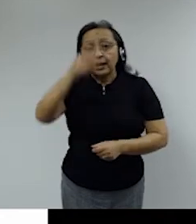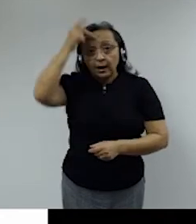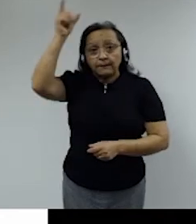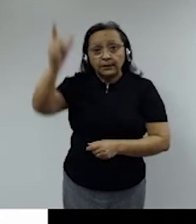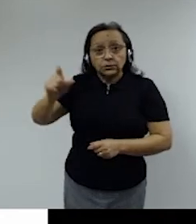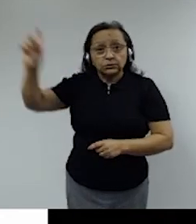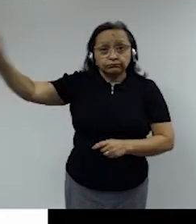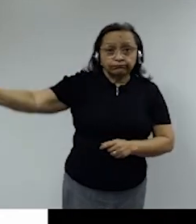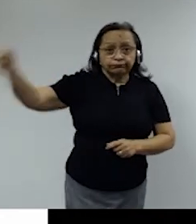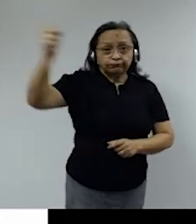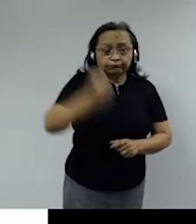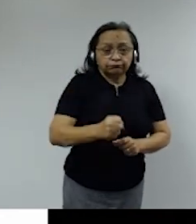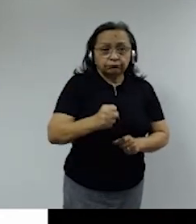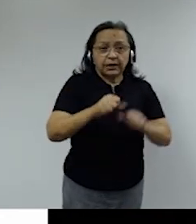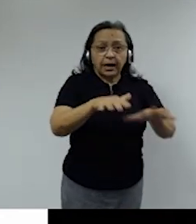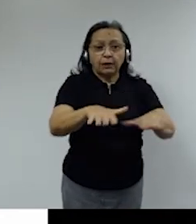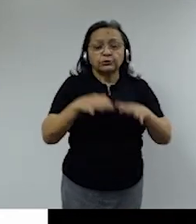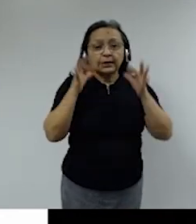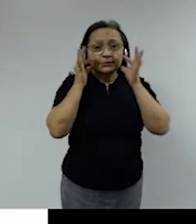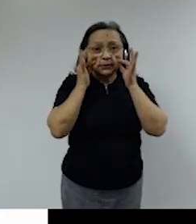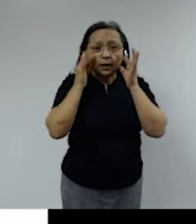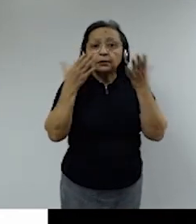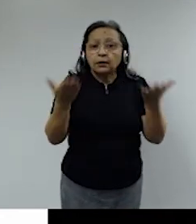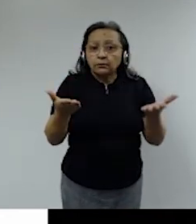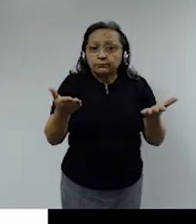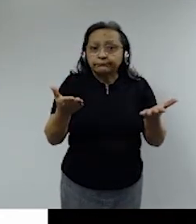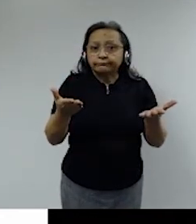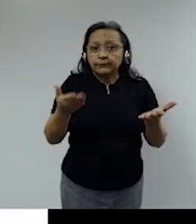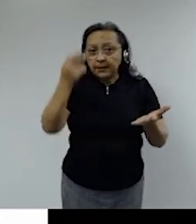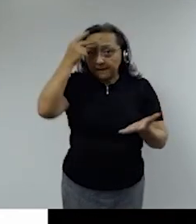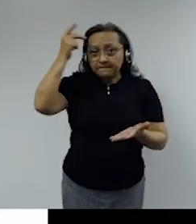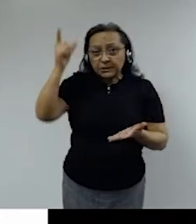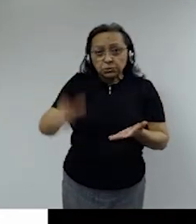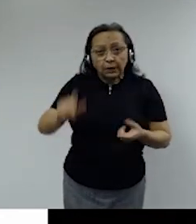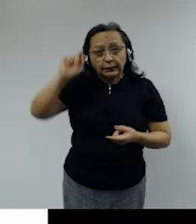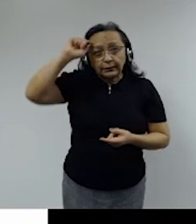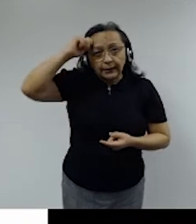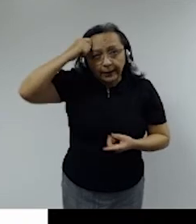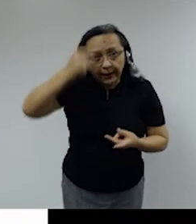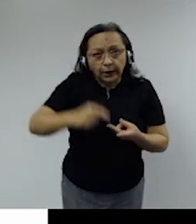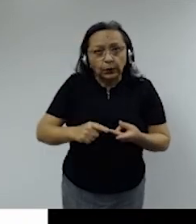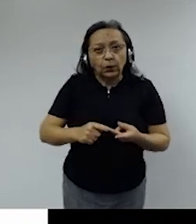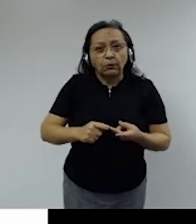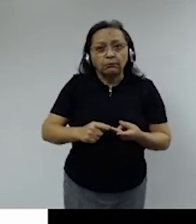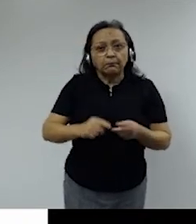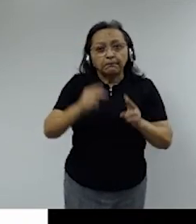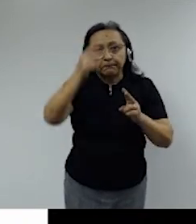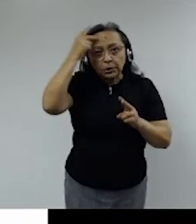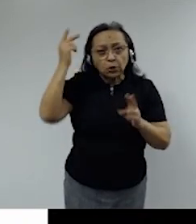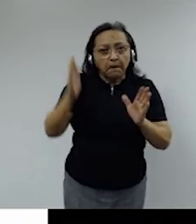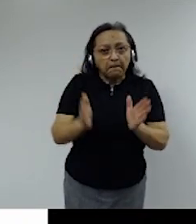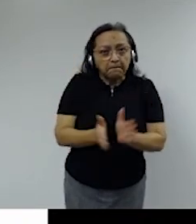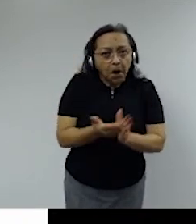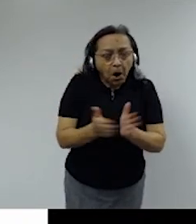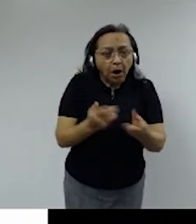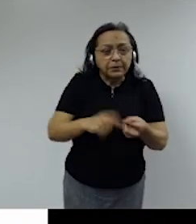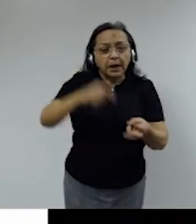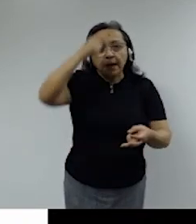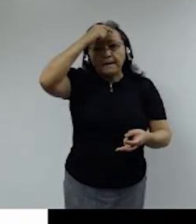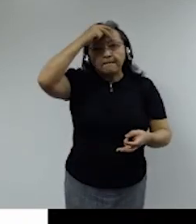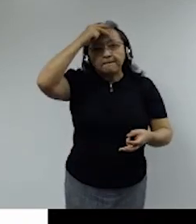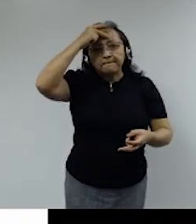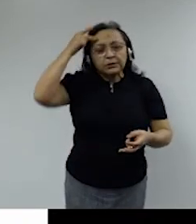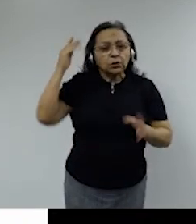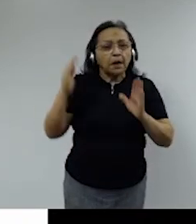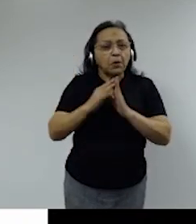agências de custódia? São as pessoas negras, as pessoas que moram nas periferias e que são elas levadas cotidianamente e